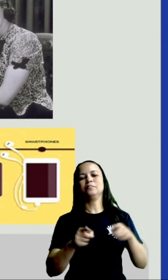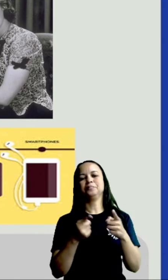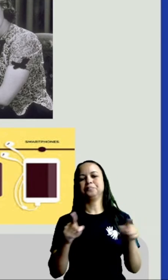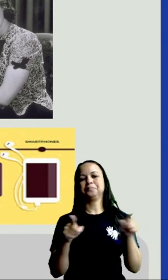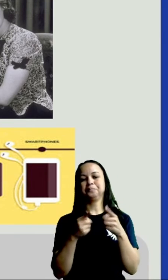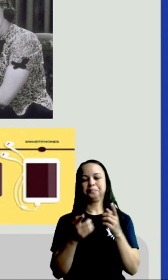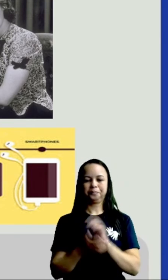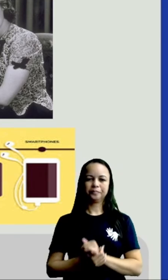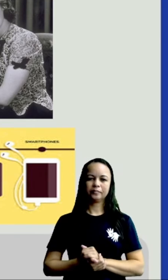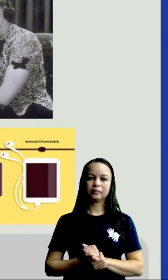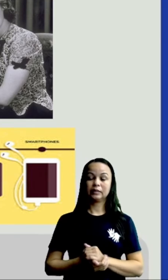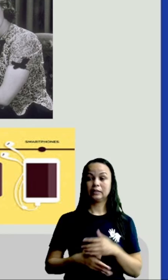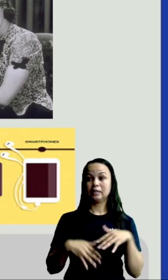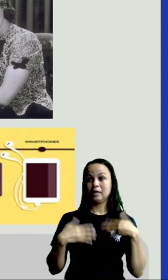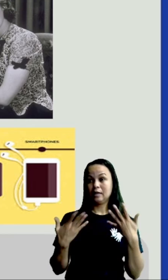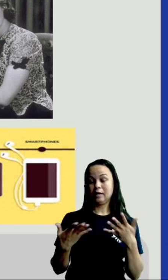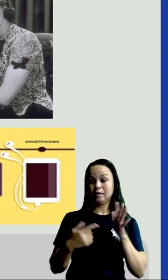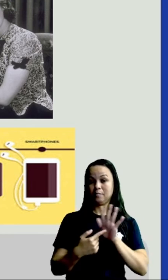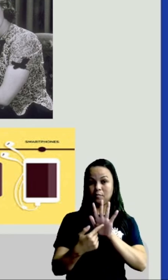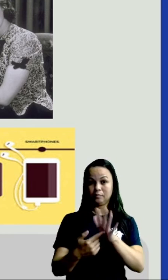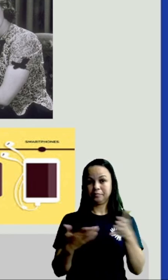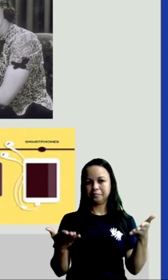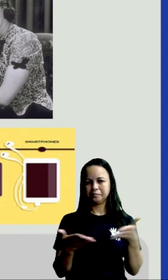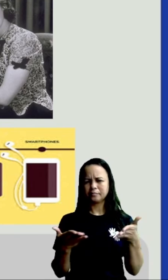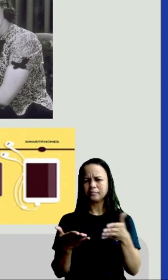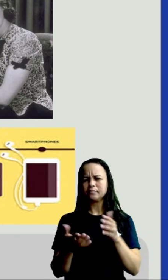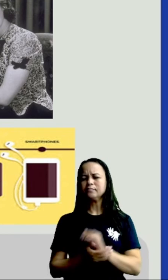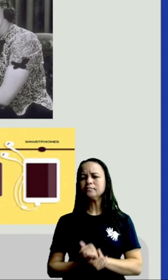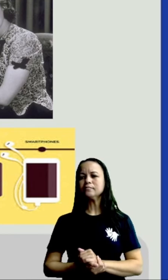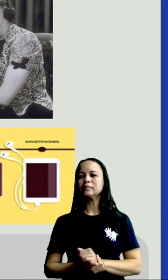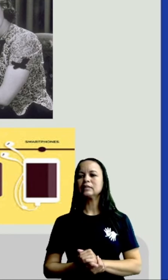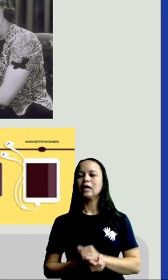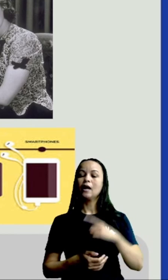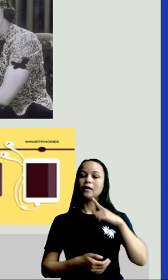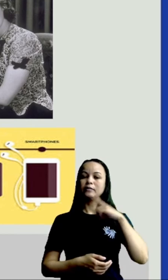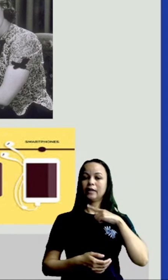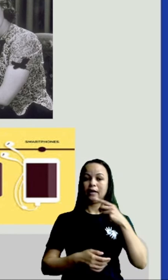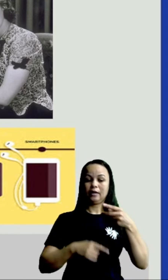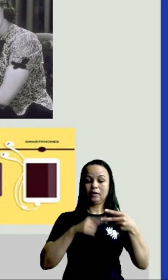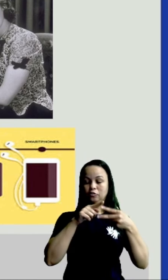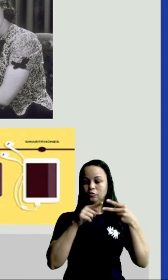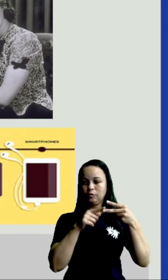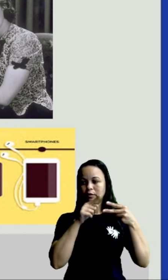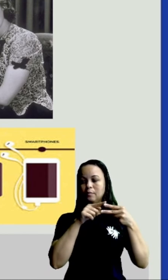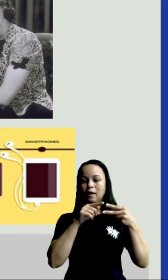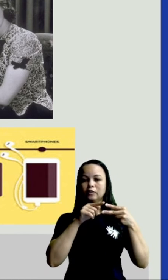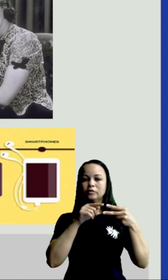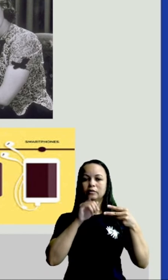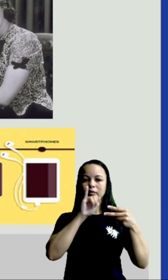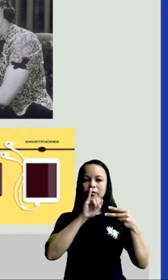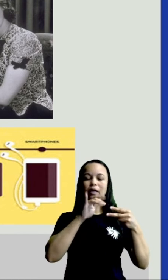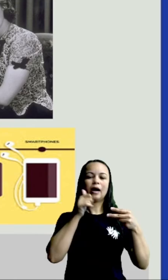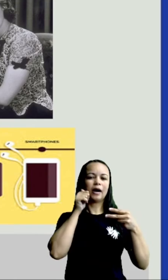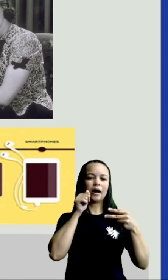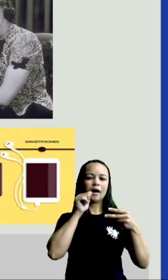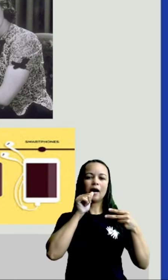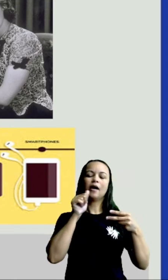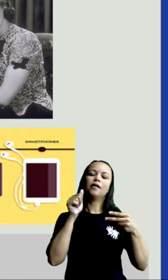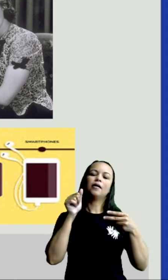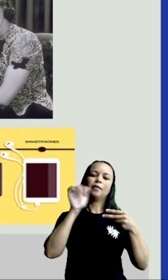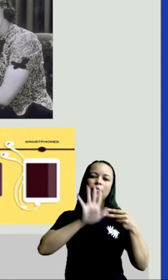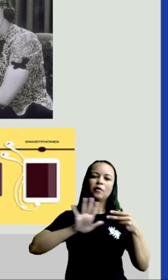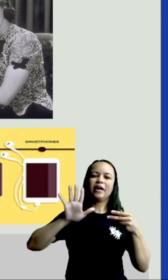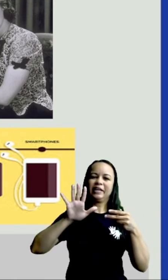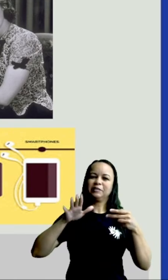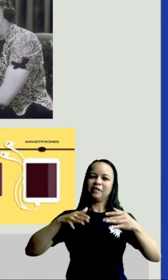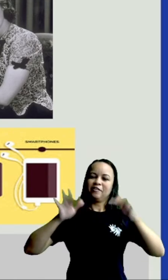aí ver traz agora quando a gente tem aqui as duas imagens a imagem de uma mulher né com rádio